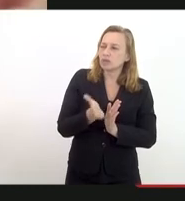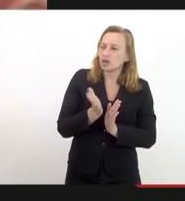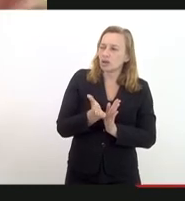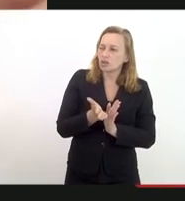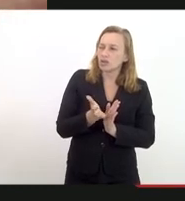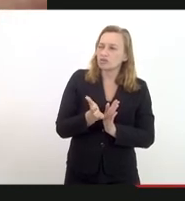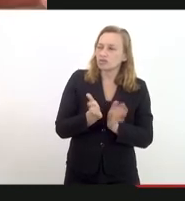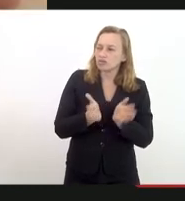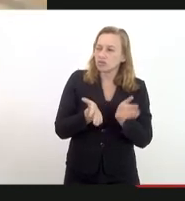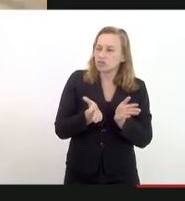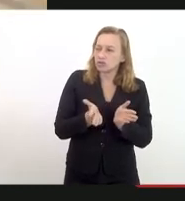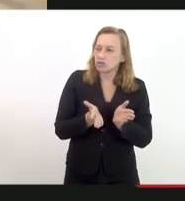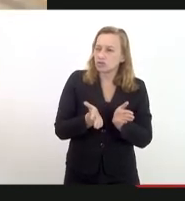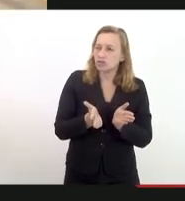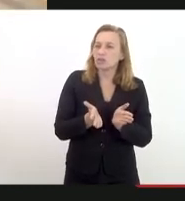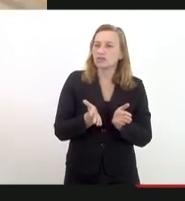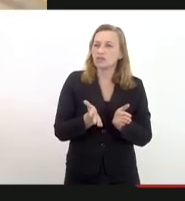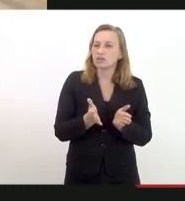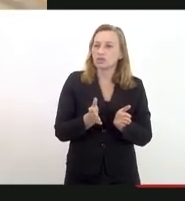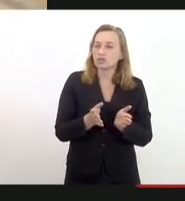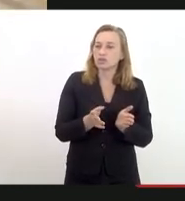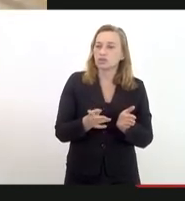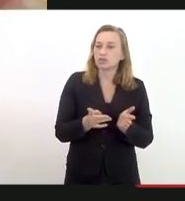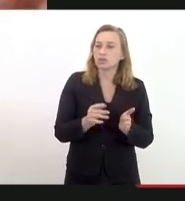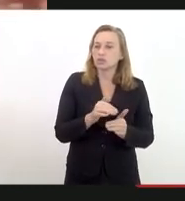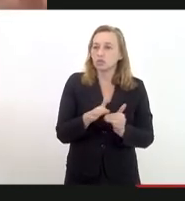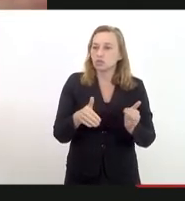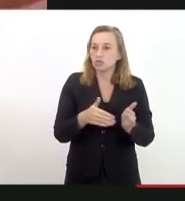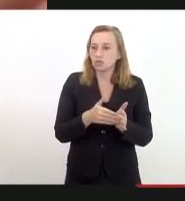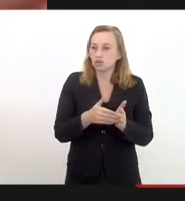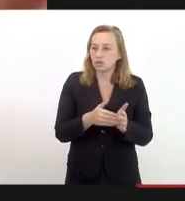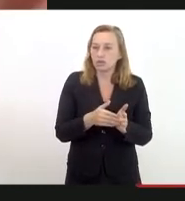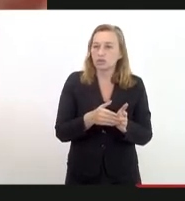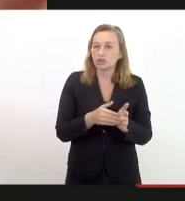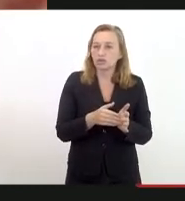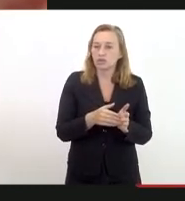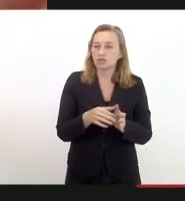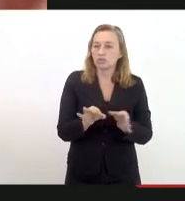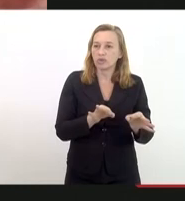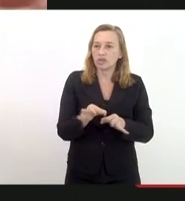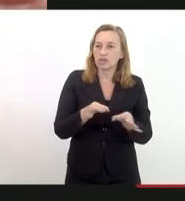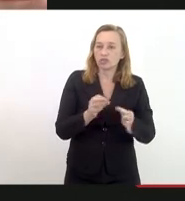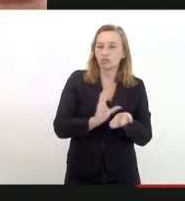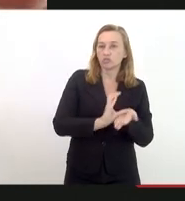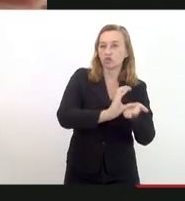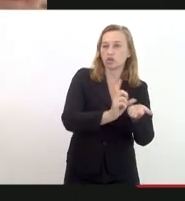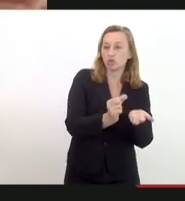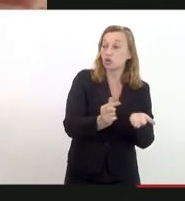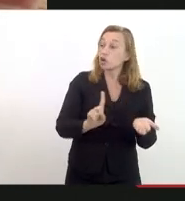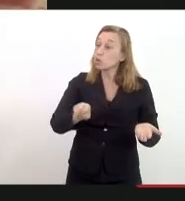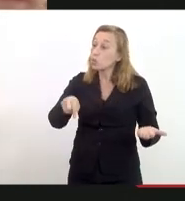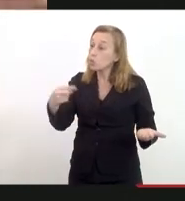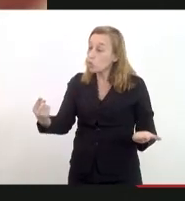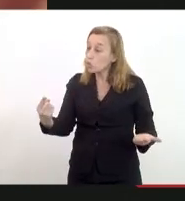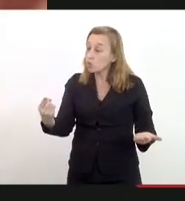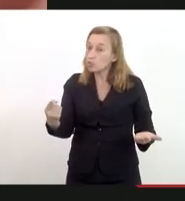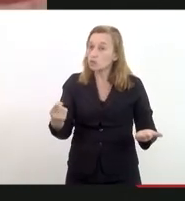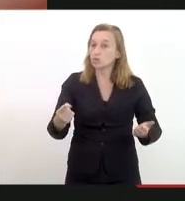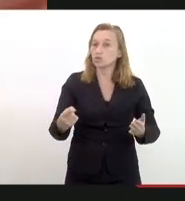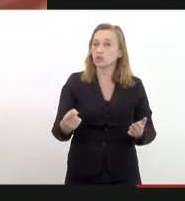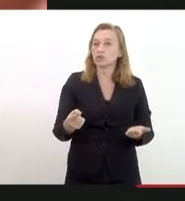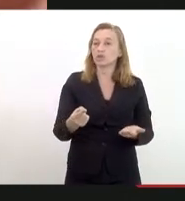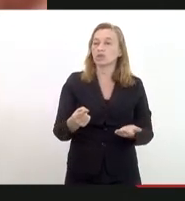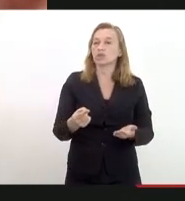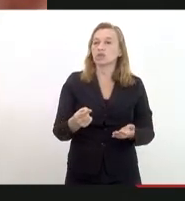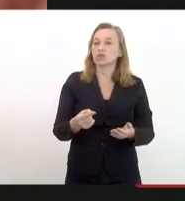está fazendo a resolução para a descentralização dos recursos, e um outro montante referente à reestruturação do